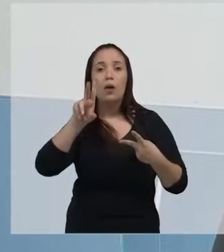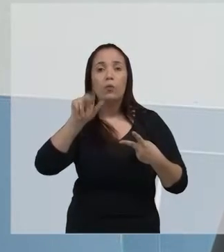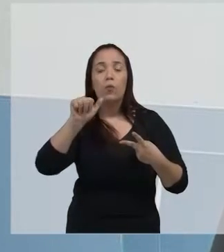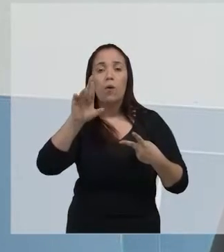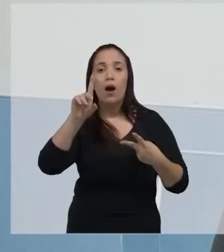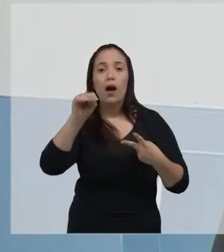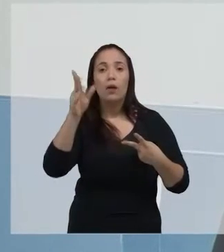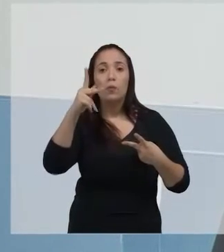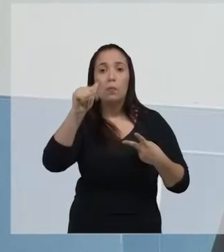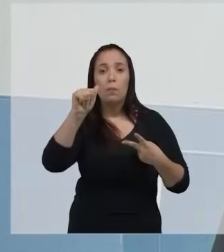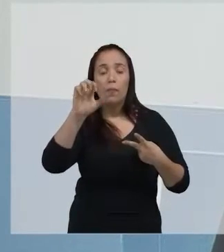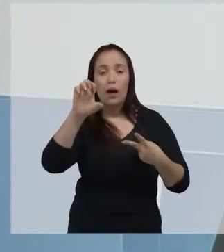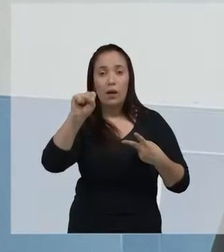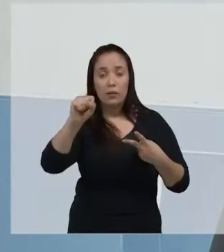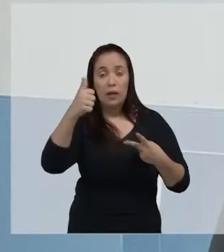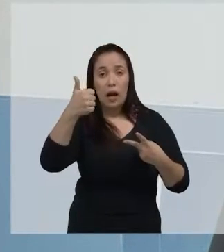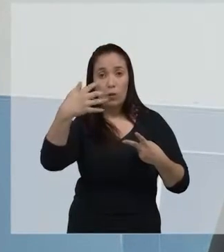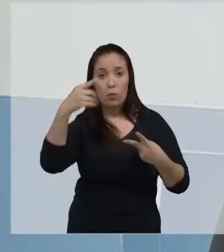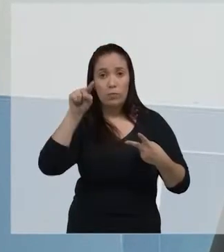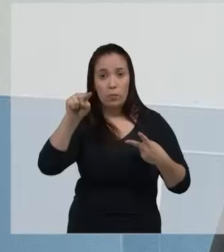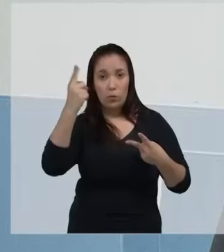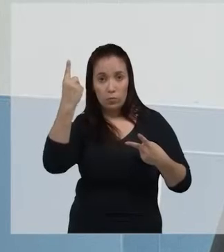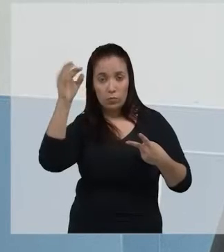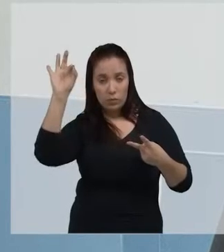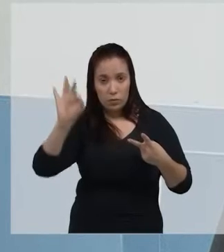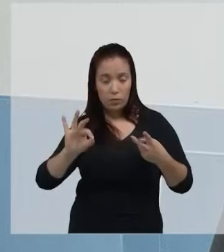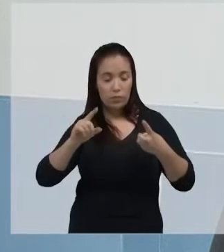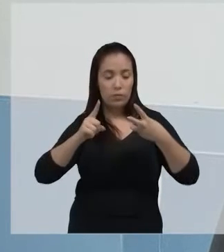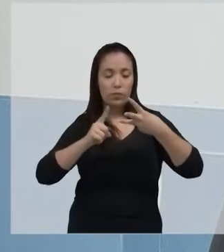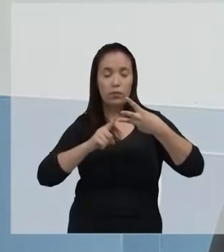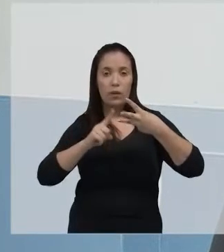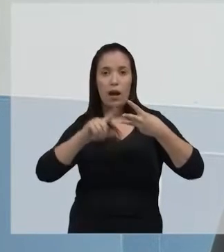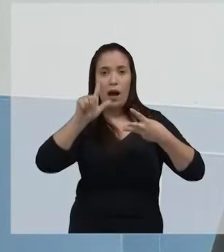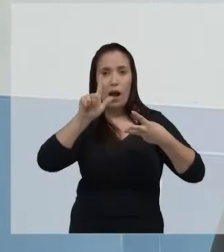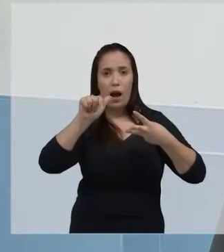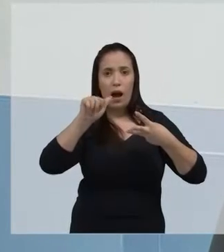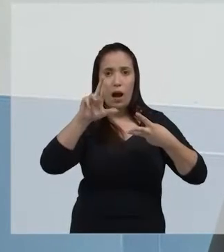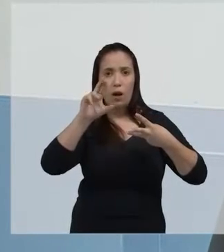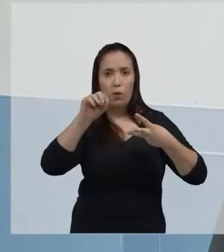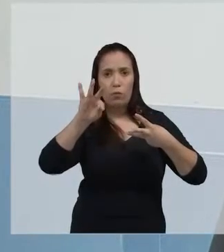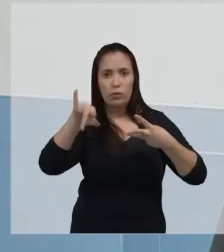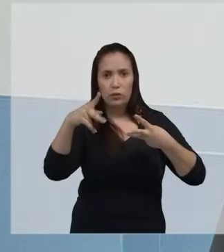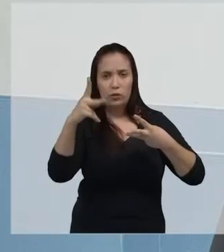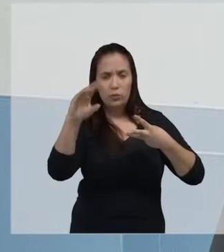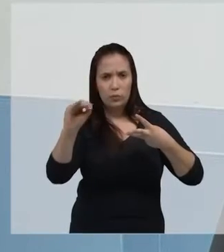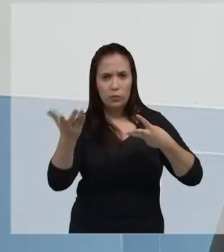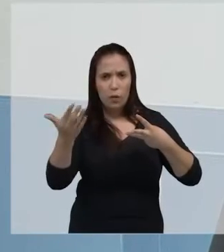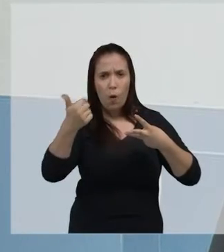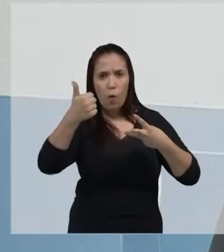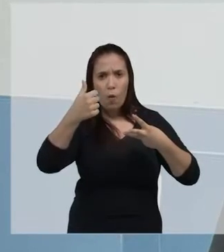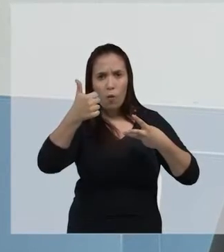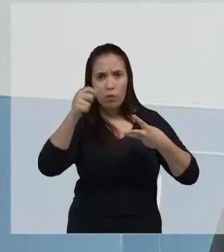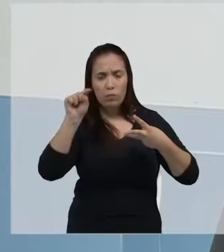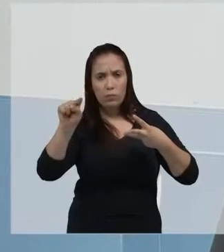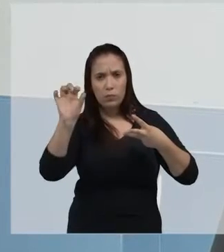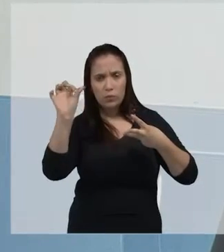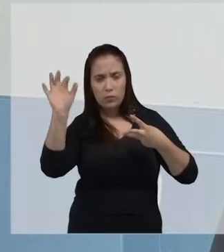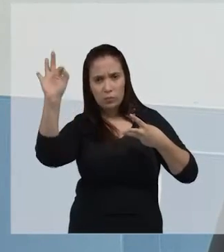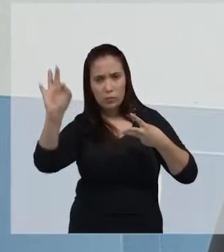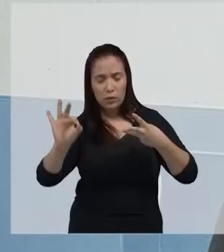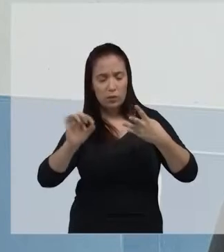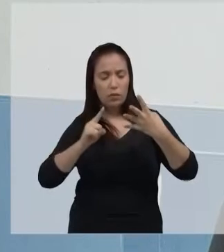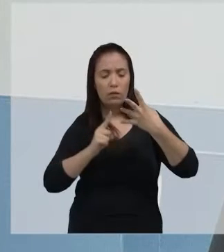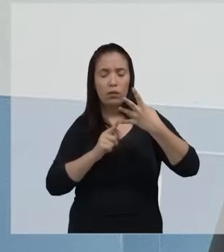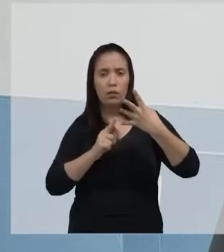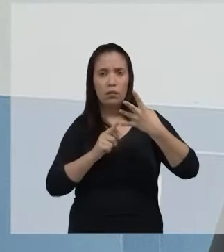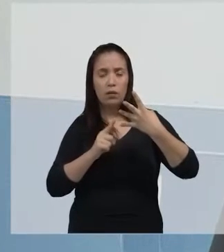Paes, 14,1%. Em terceiro colocado, Garotinho, com 11,6%.